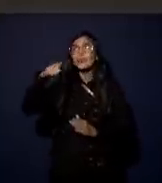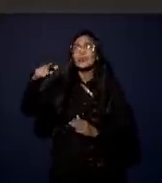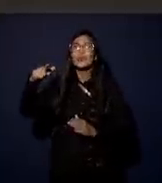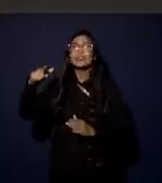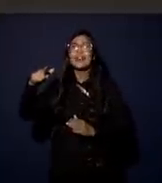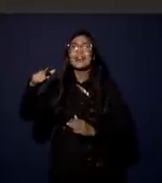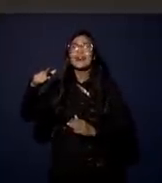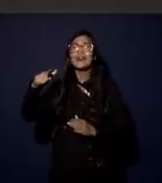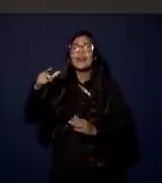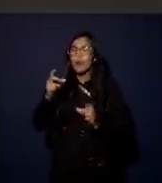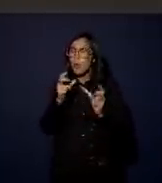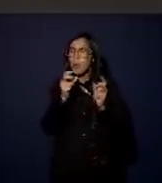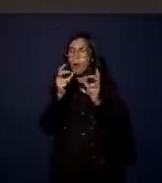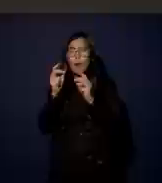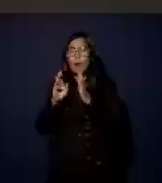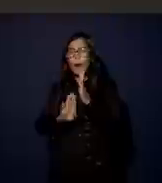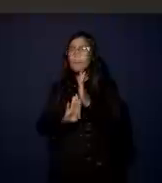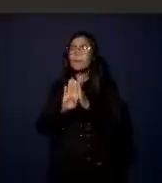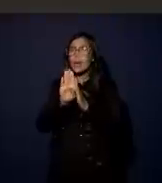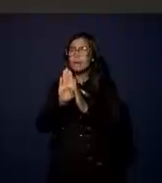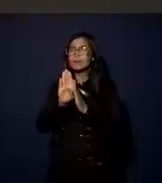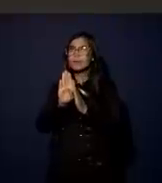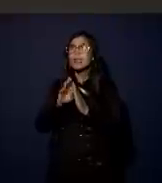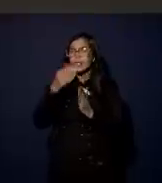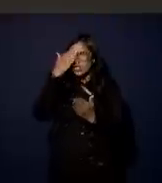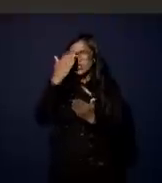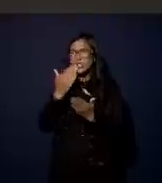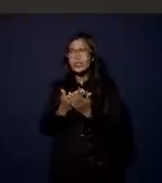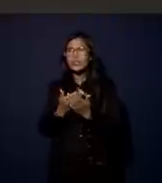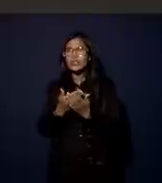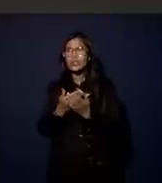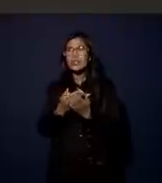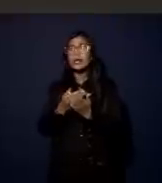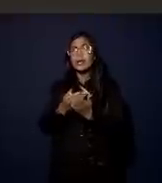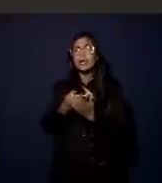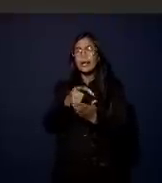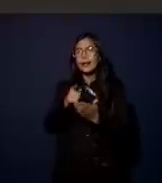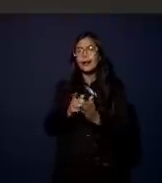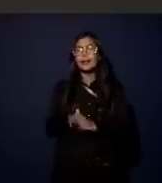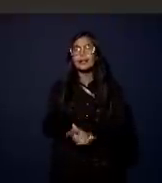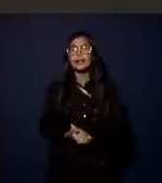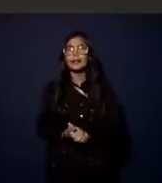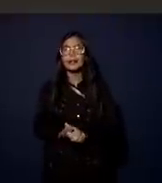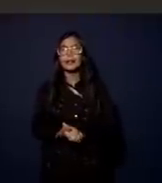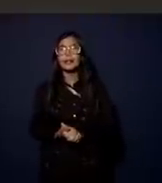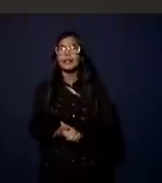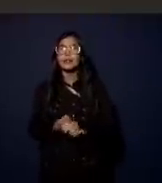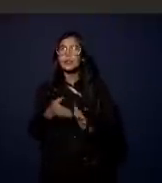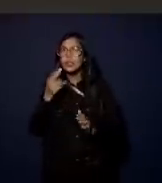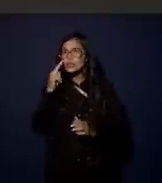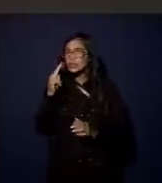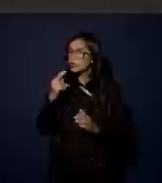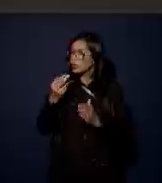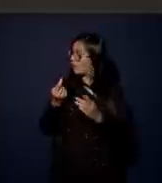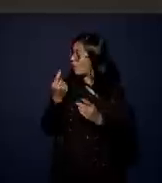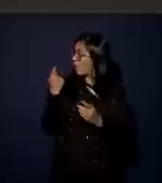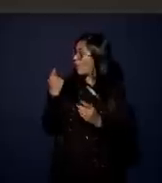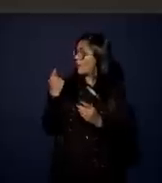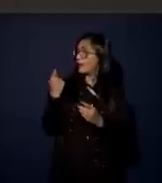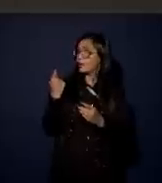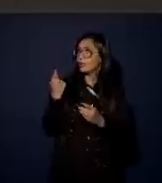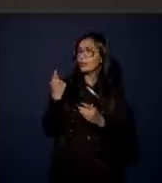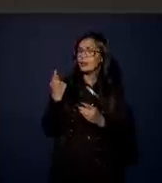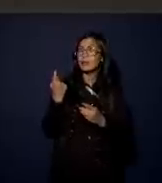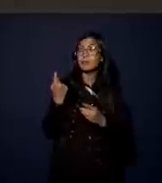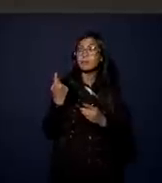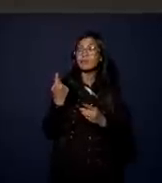de Cher Nós acreditamos nisso e a nossa aposta É essa a gente olha para o ano passado a gente ganhou